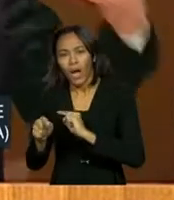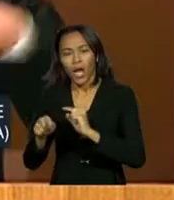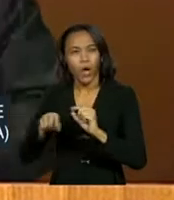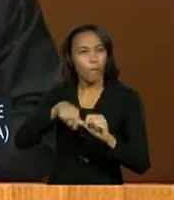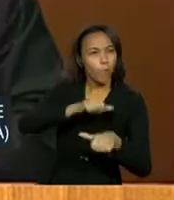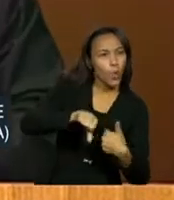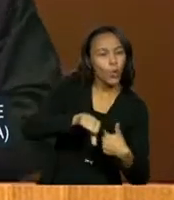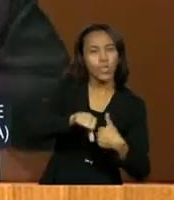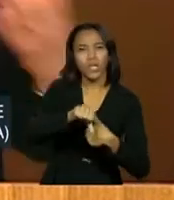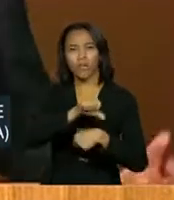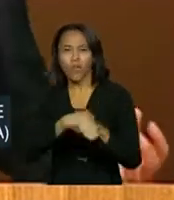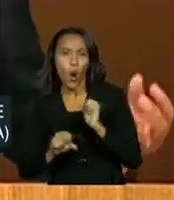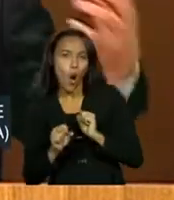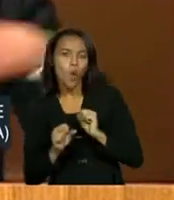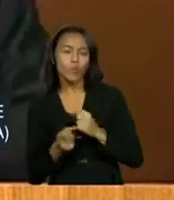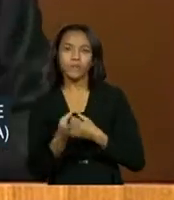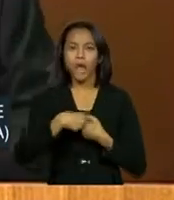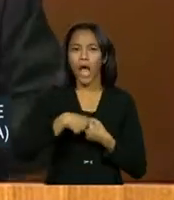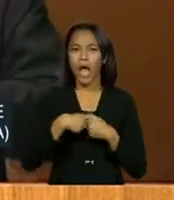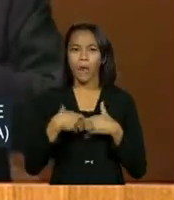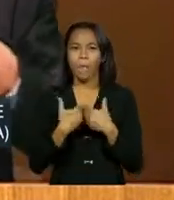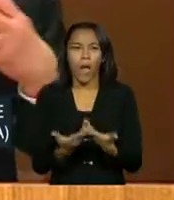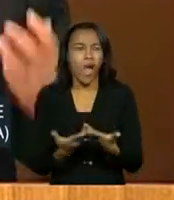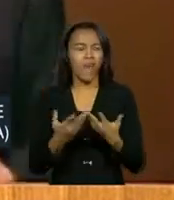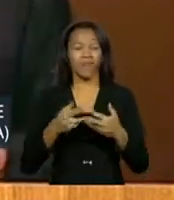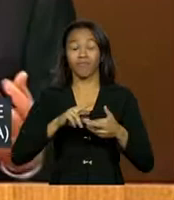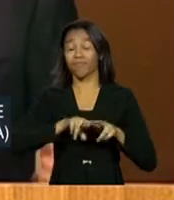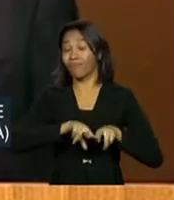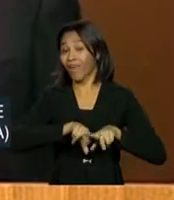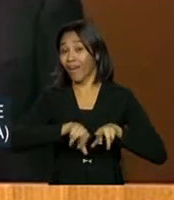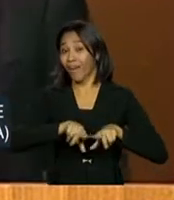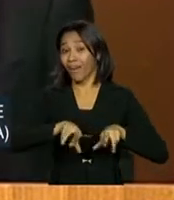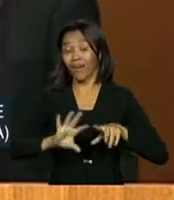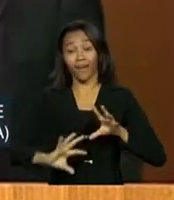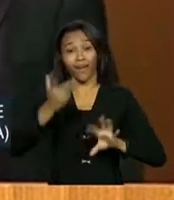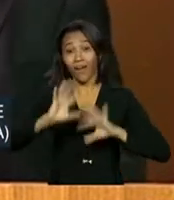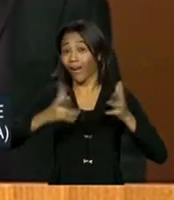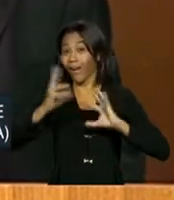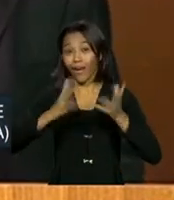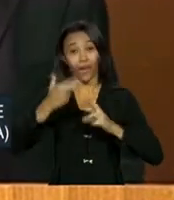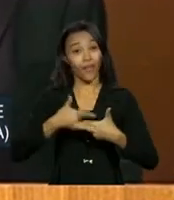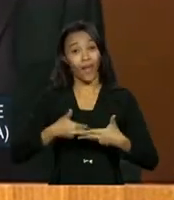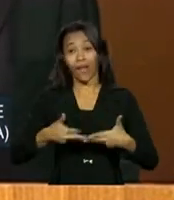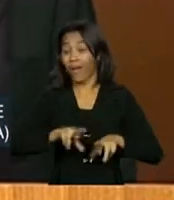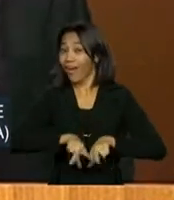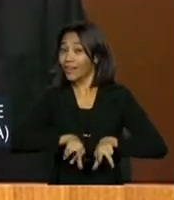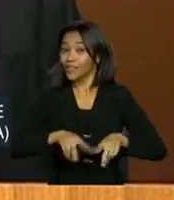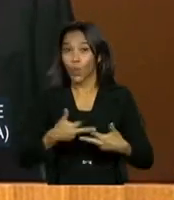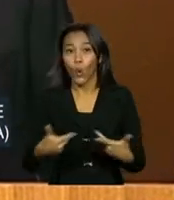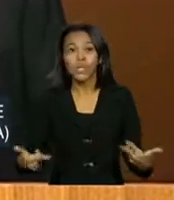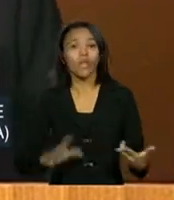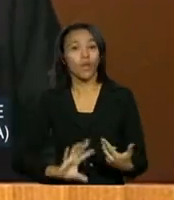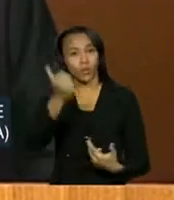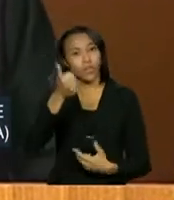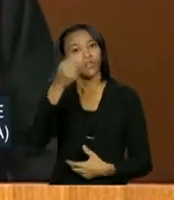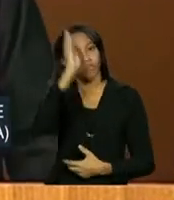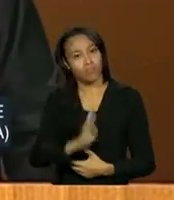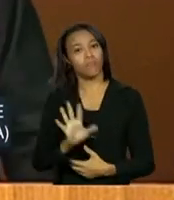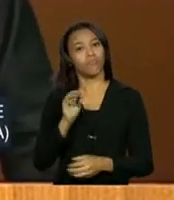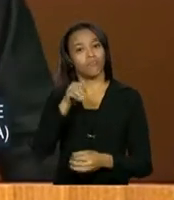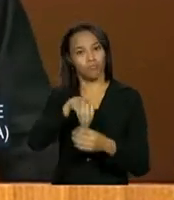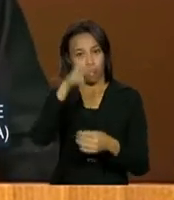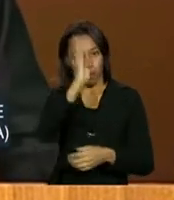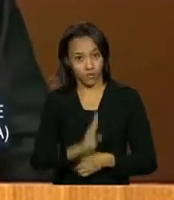desmontaram e remontaram, mudaram, fizeram transformações imensas no Estado brasileiro,